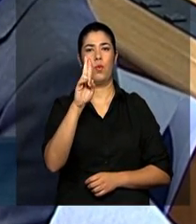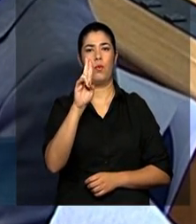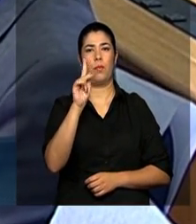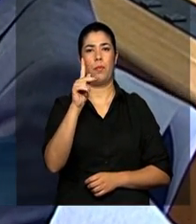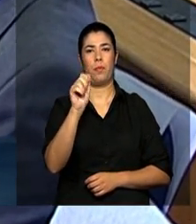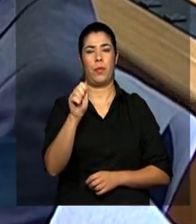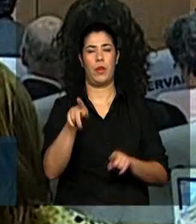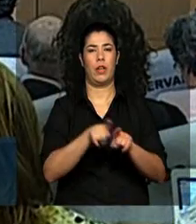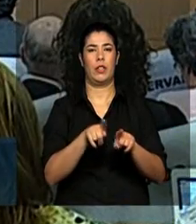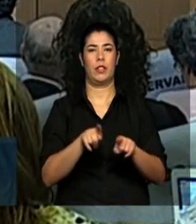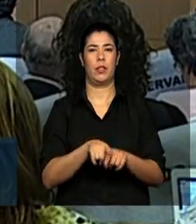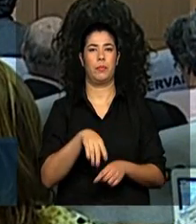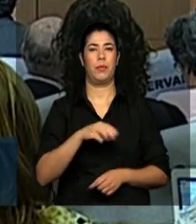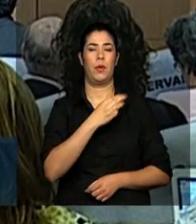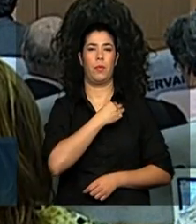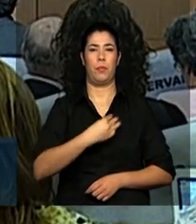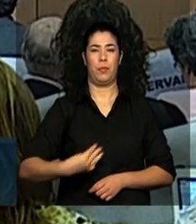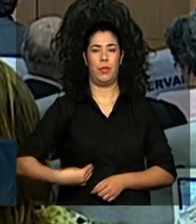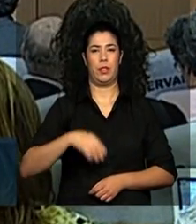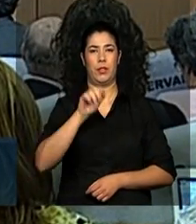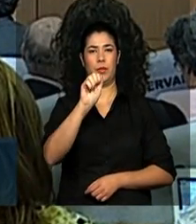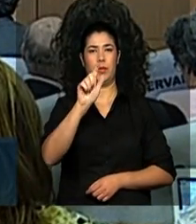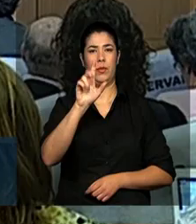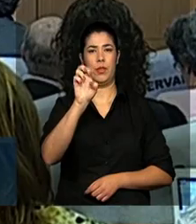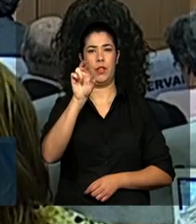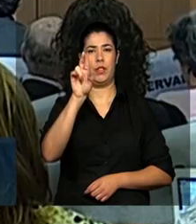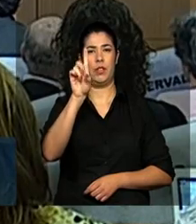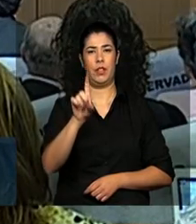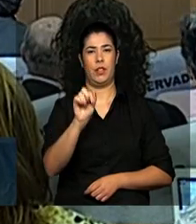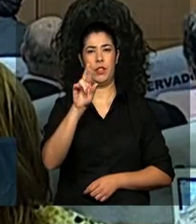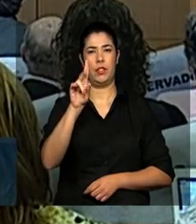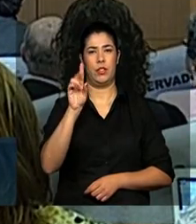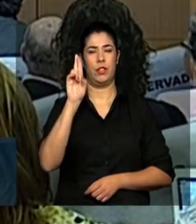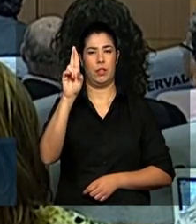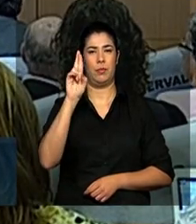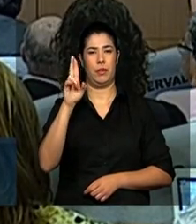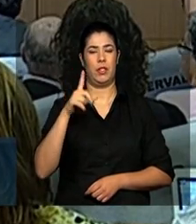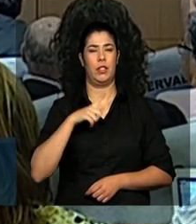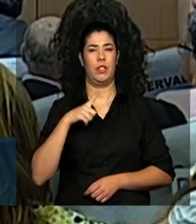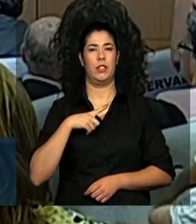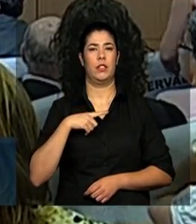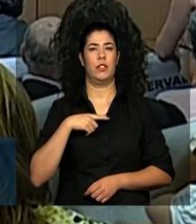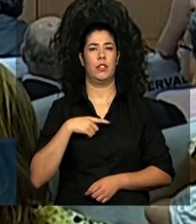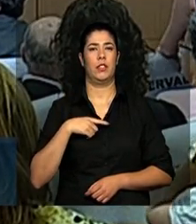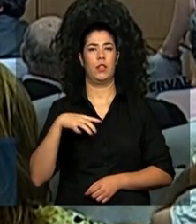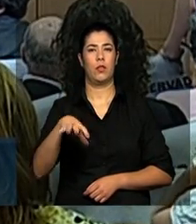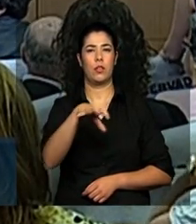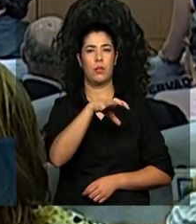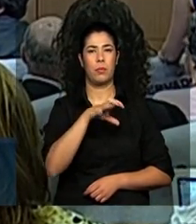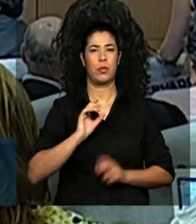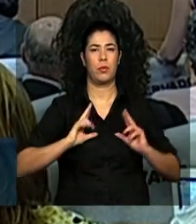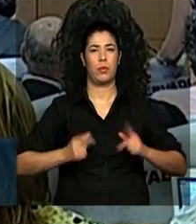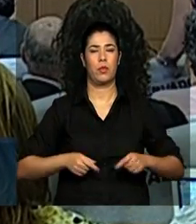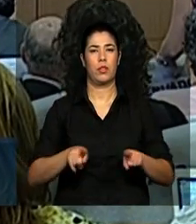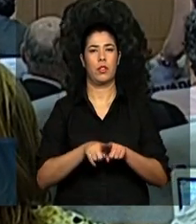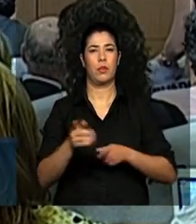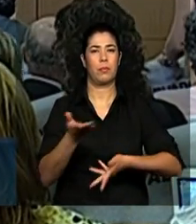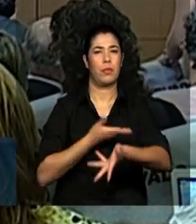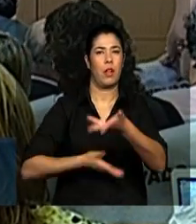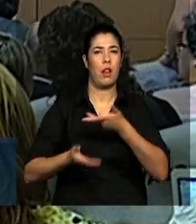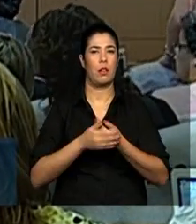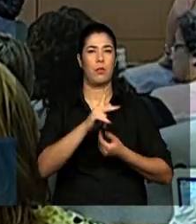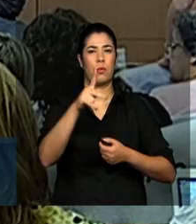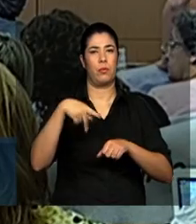ministro Alexandre Ghislaine, diretor do Departamento de Direitos Humanos e Temas Sociais do Ministério das Relações Exteriores.